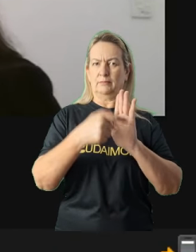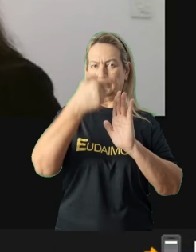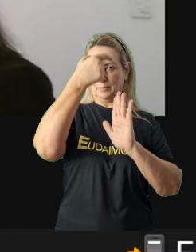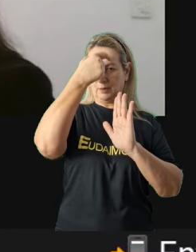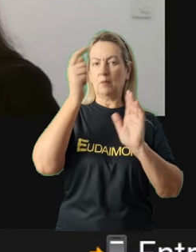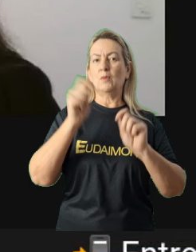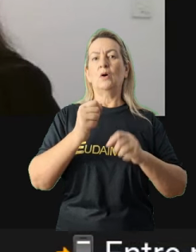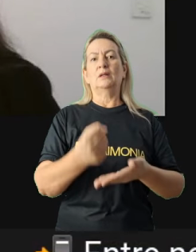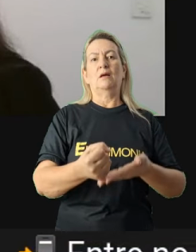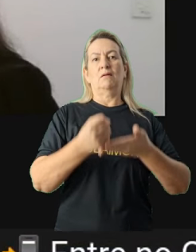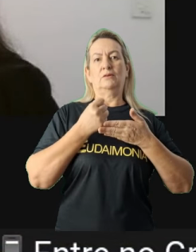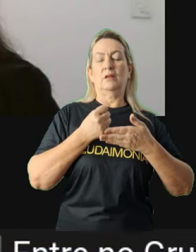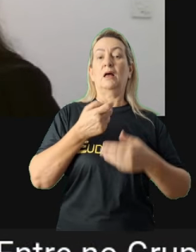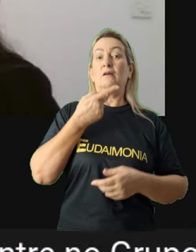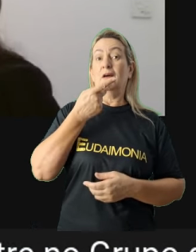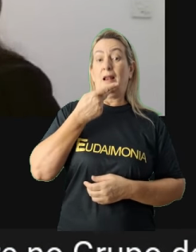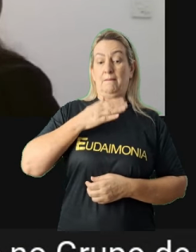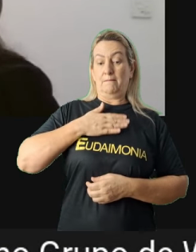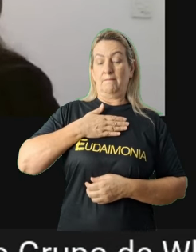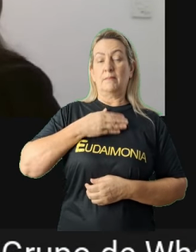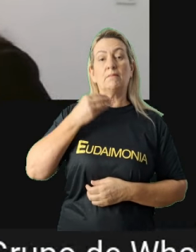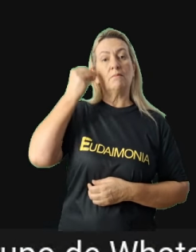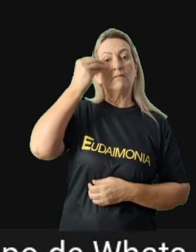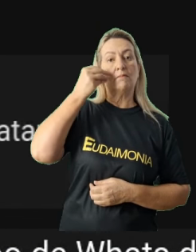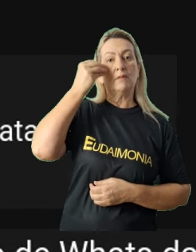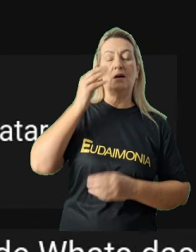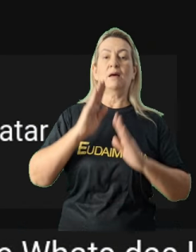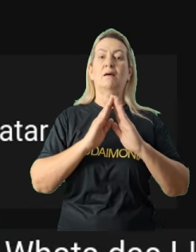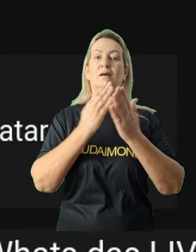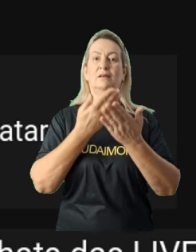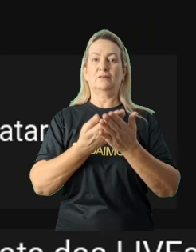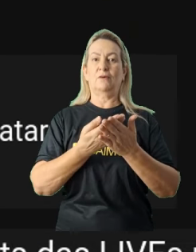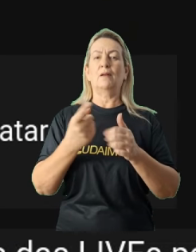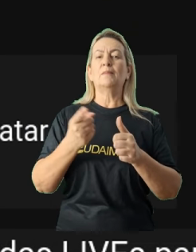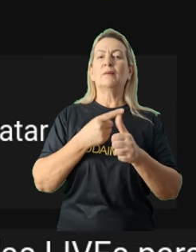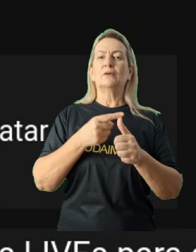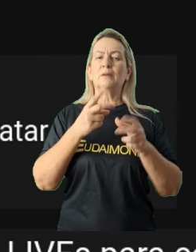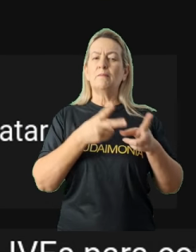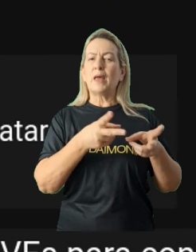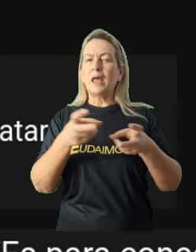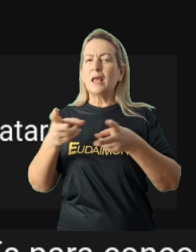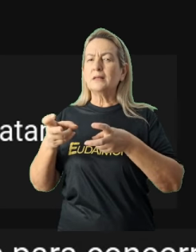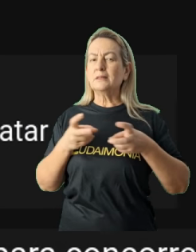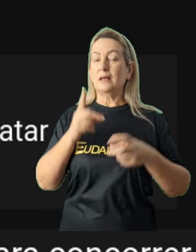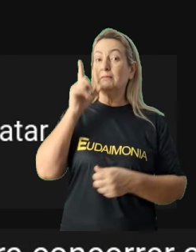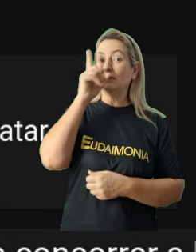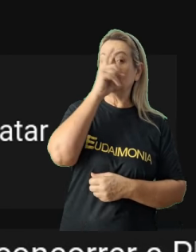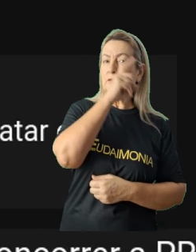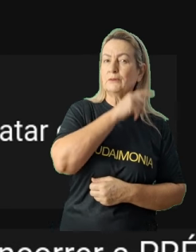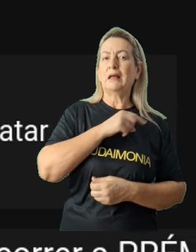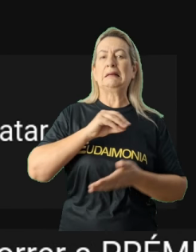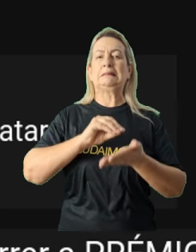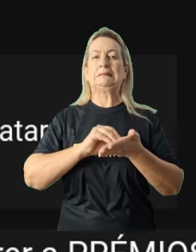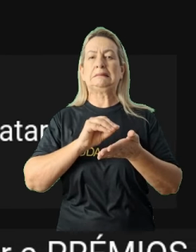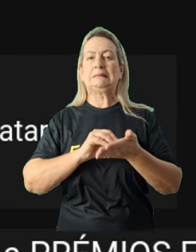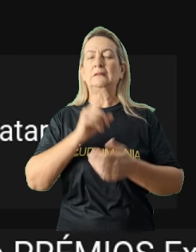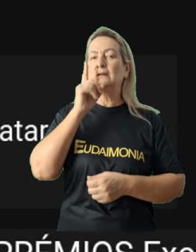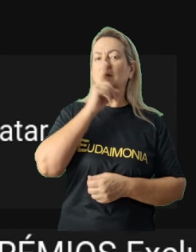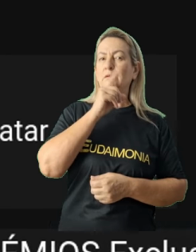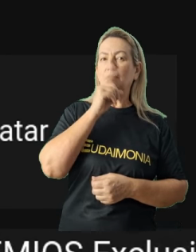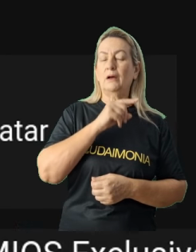nos ajudar. Vou falar da minha experiência na escola, justamente quando a gente observa as deficiências, as dificuldades